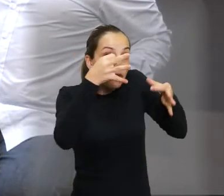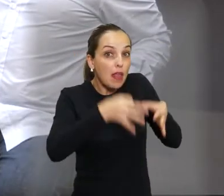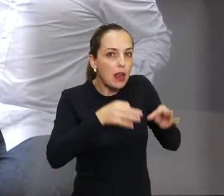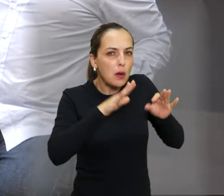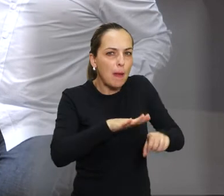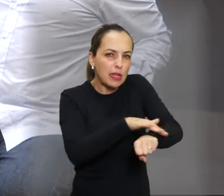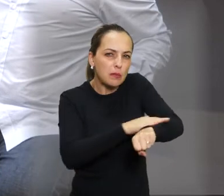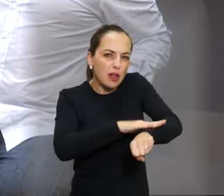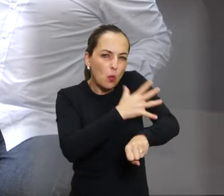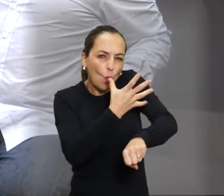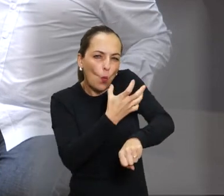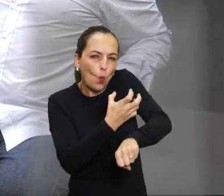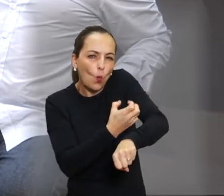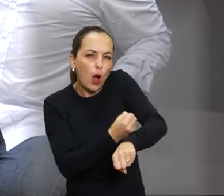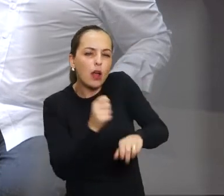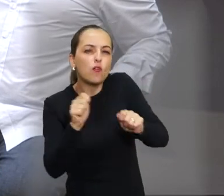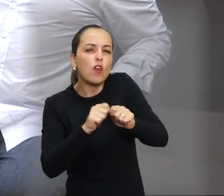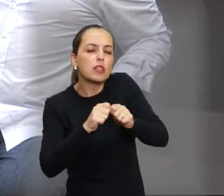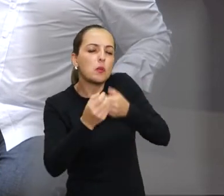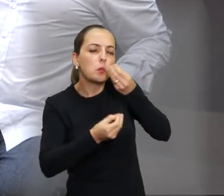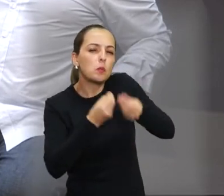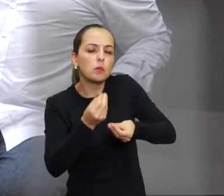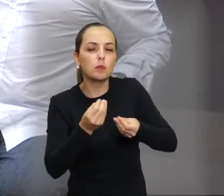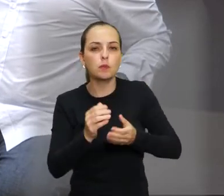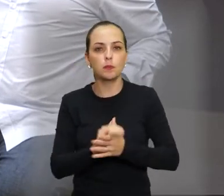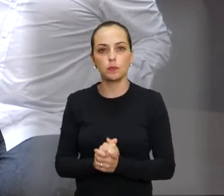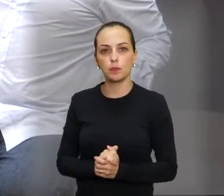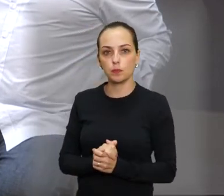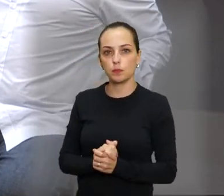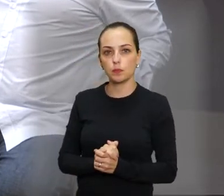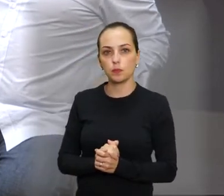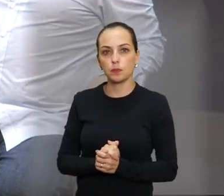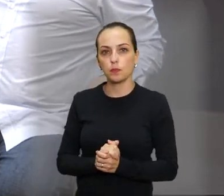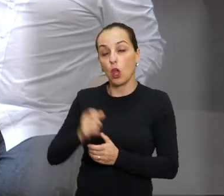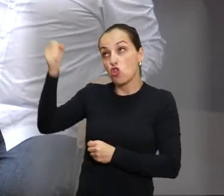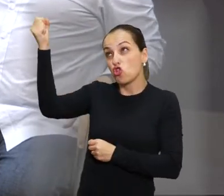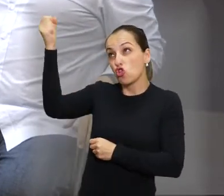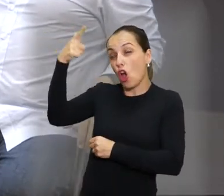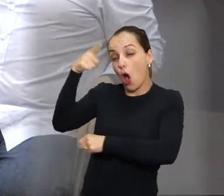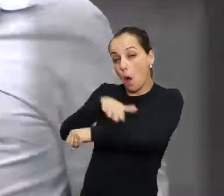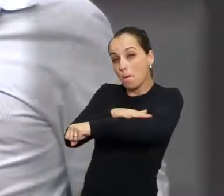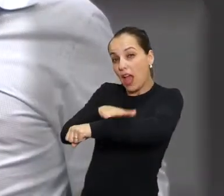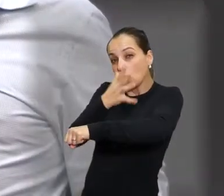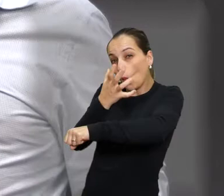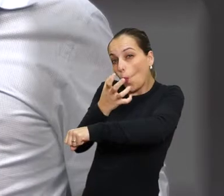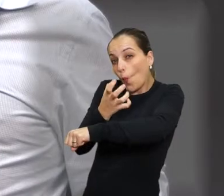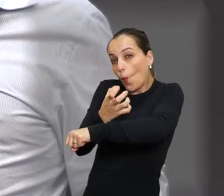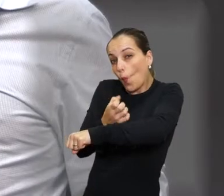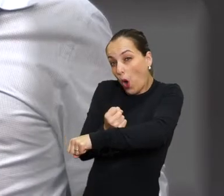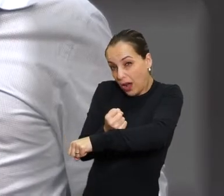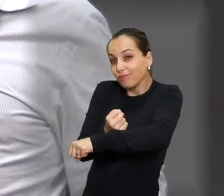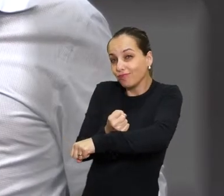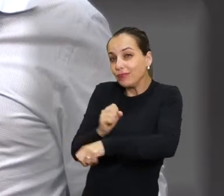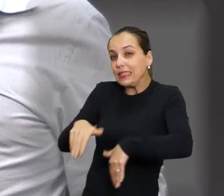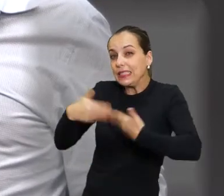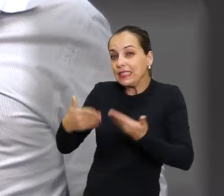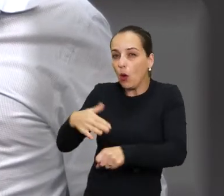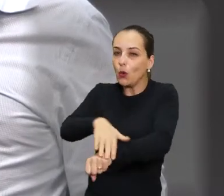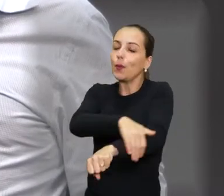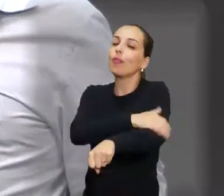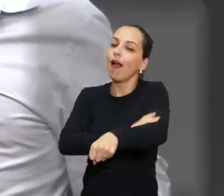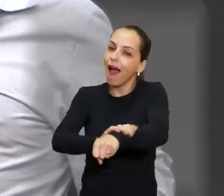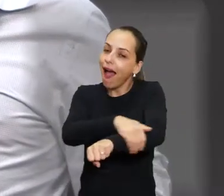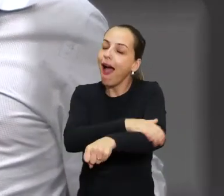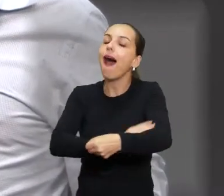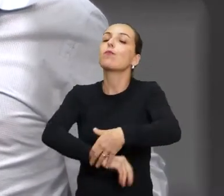mas ainda assim está com a pele um pouco ressecada. O que fazer nesse momento? Então, o sol resseca a pele, né? O sol envelhece a pele, então